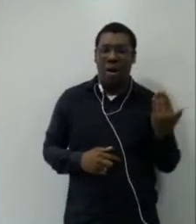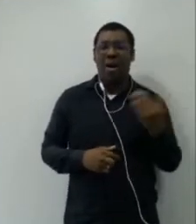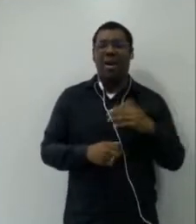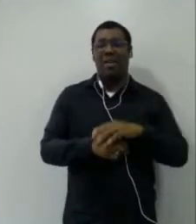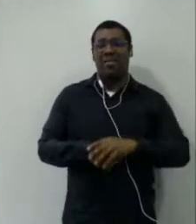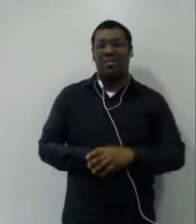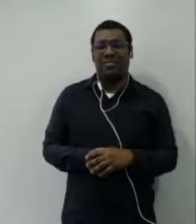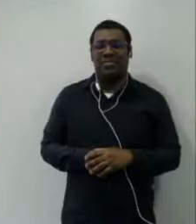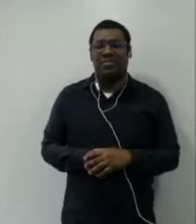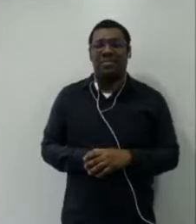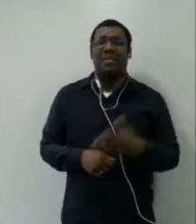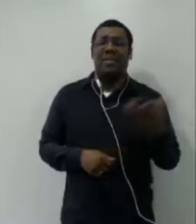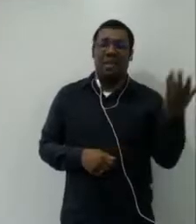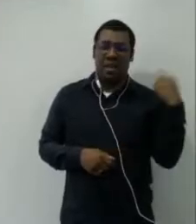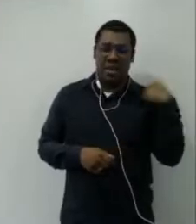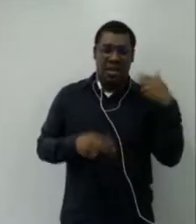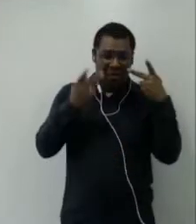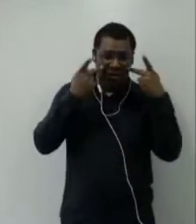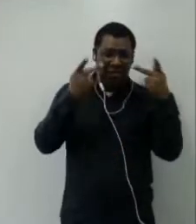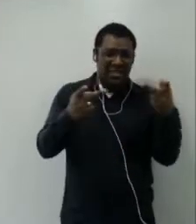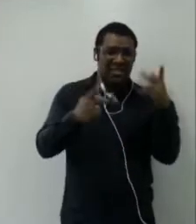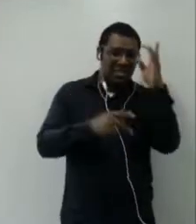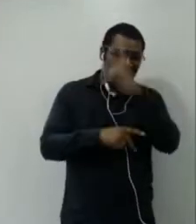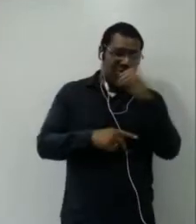lá no domingo, na segunda, sofrendo e